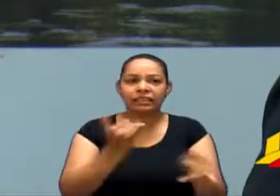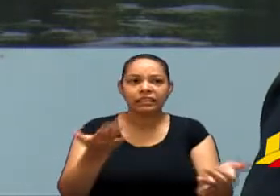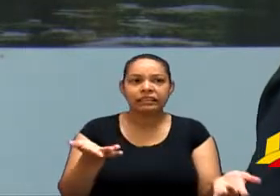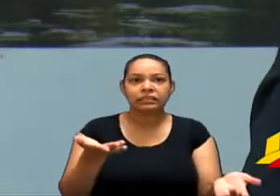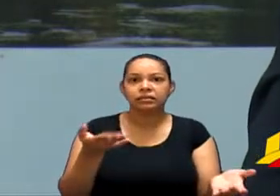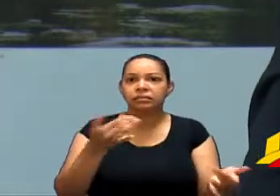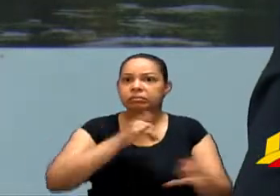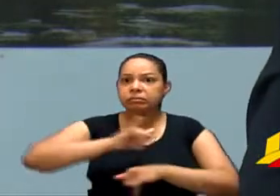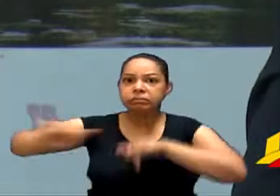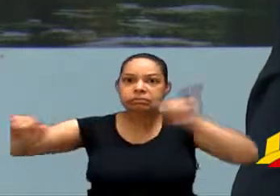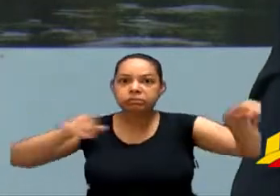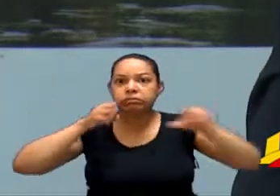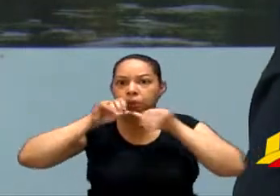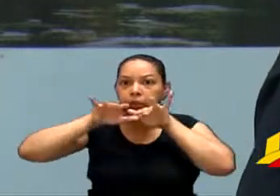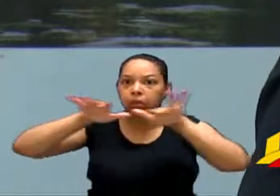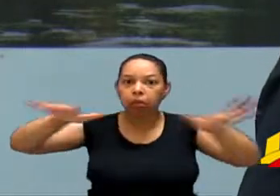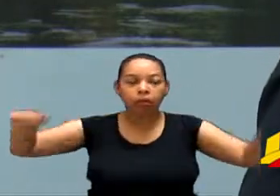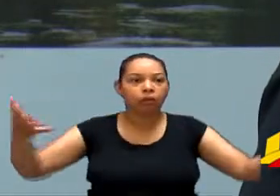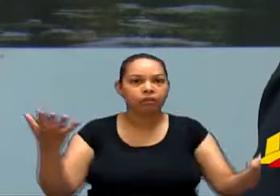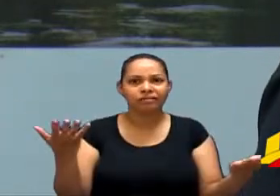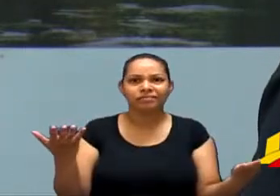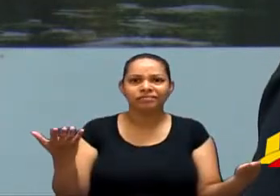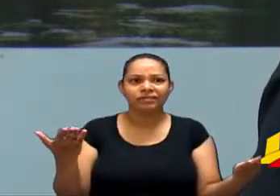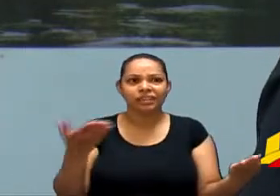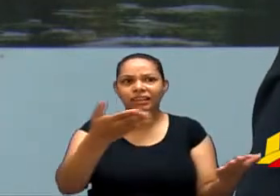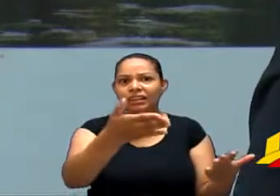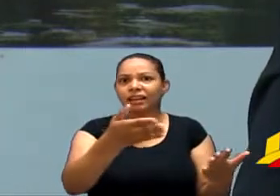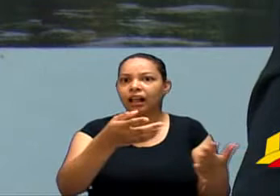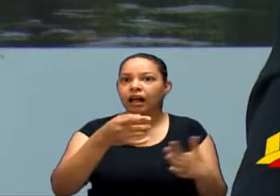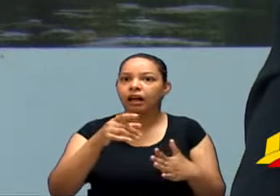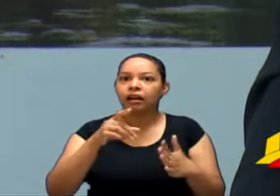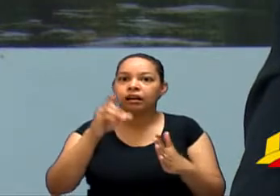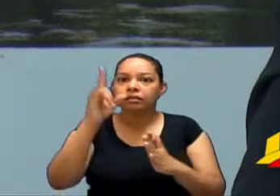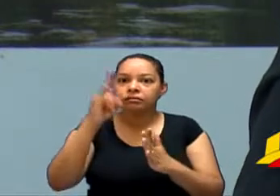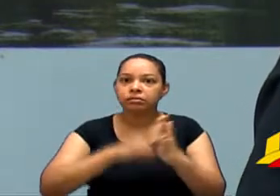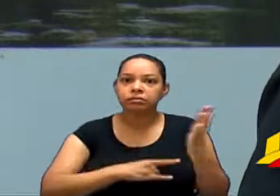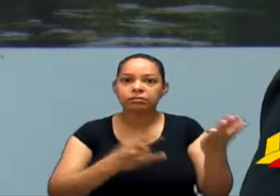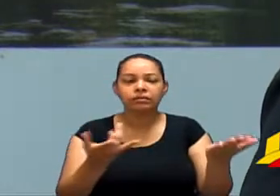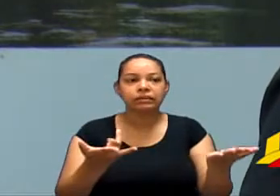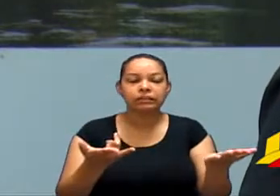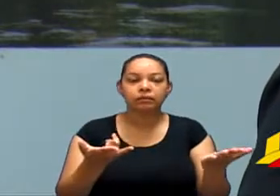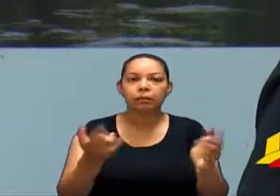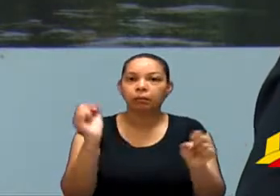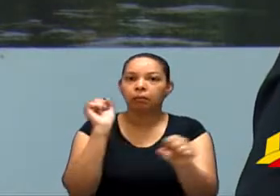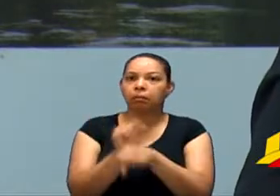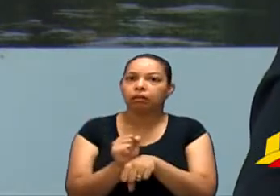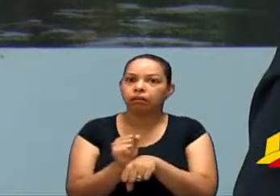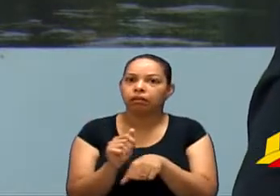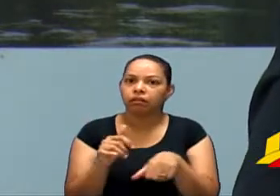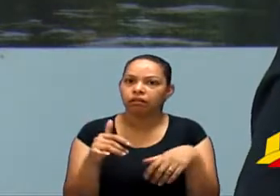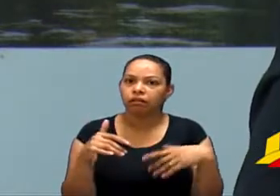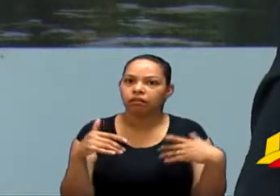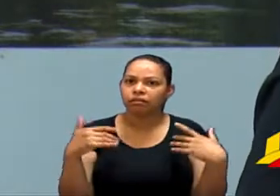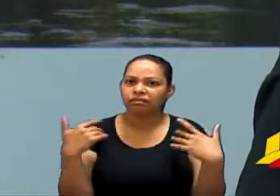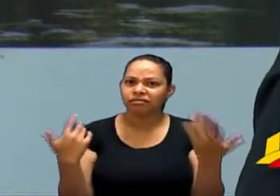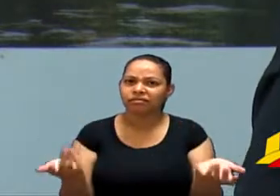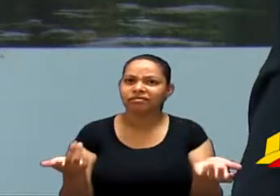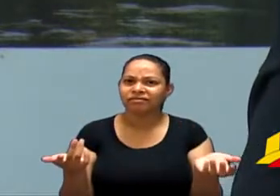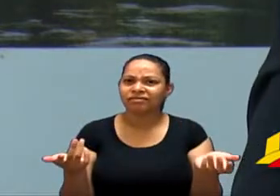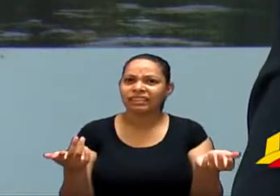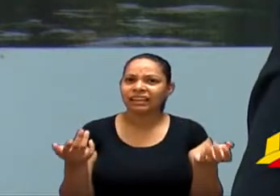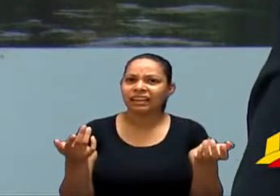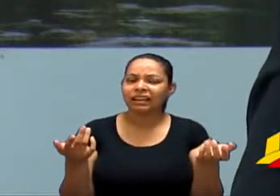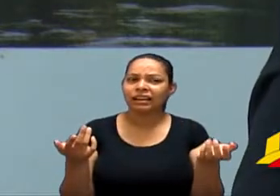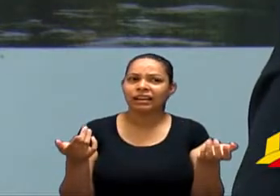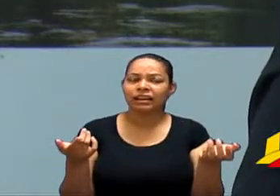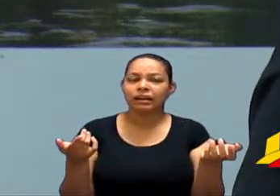esse decreto foi revogado que é justo agora para nossa surpresa parece Professor